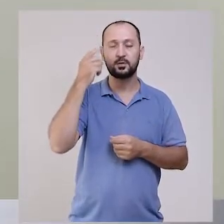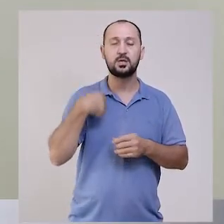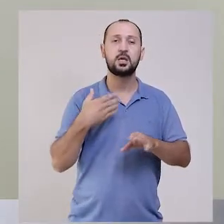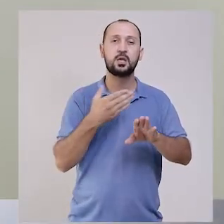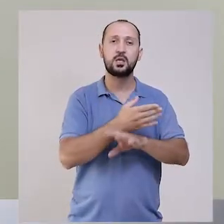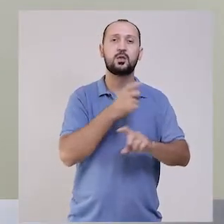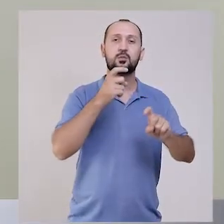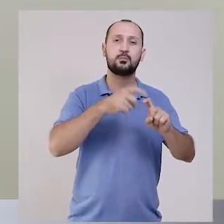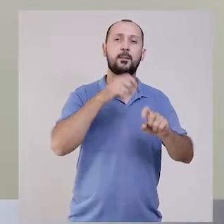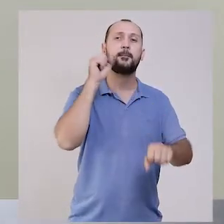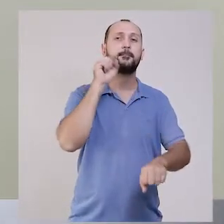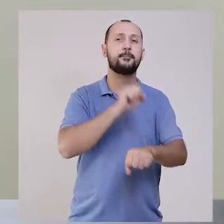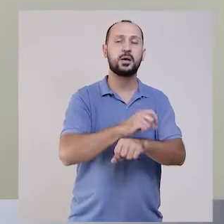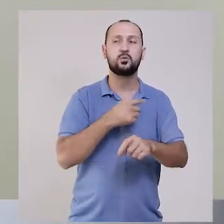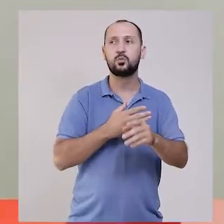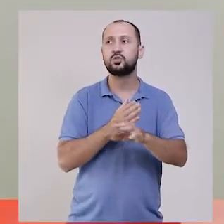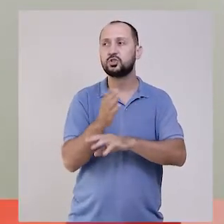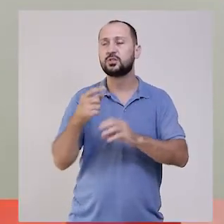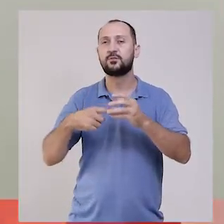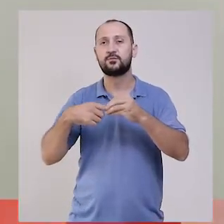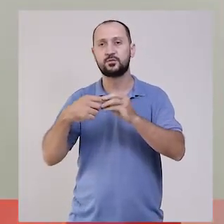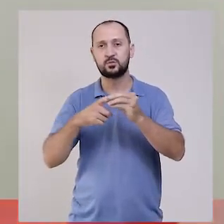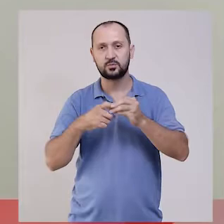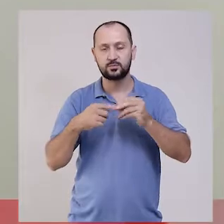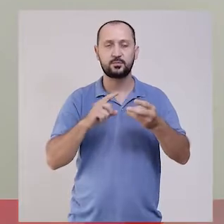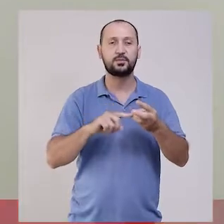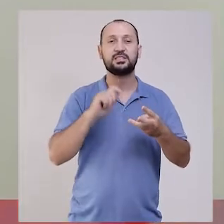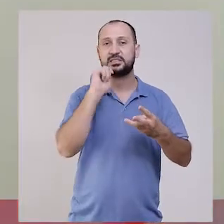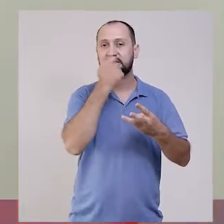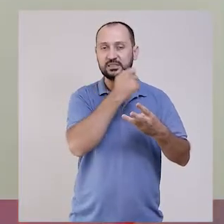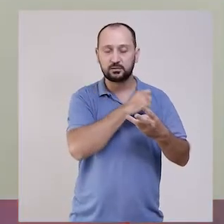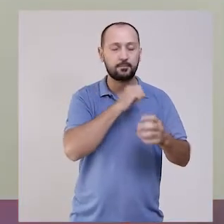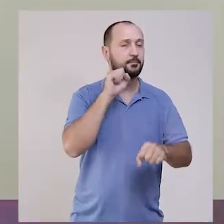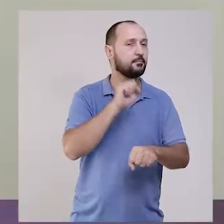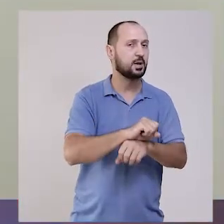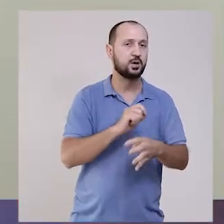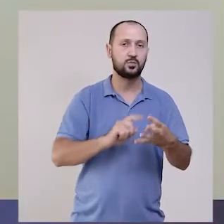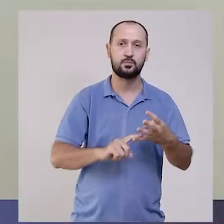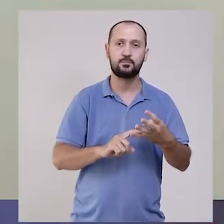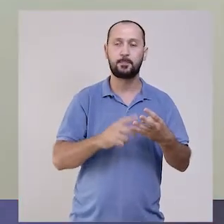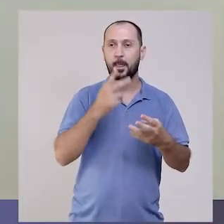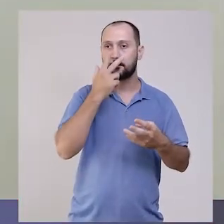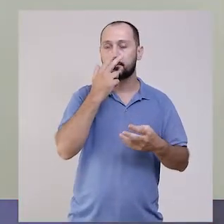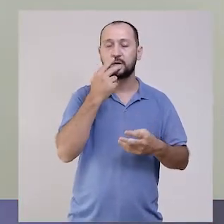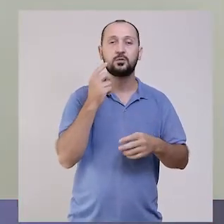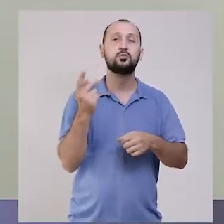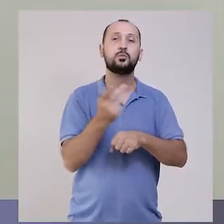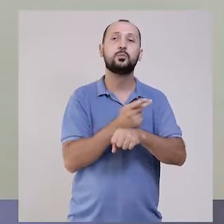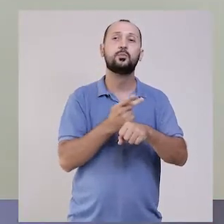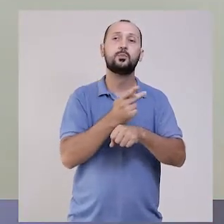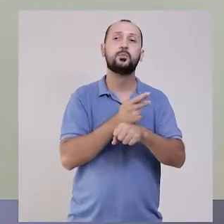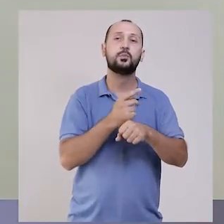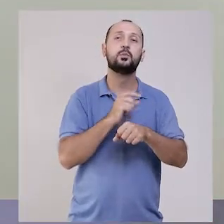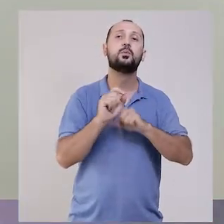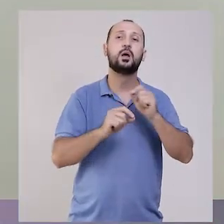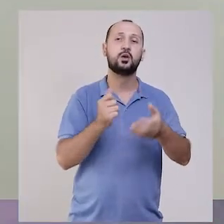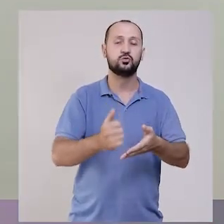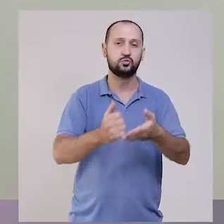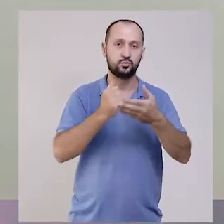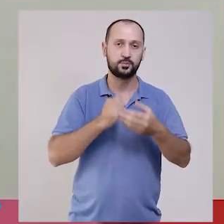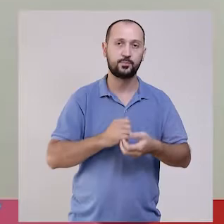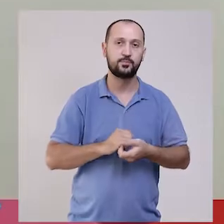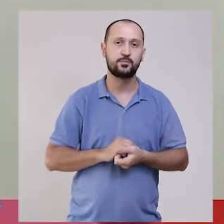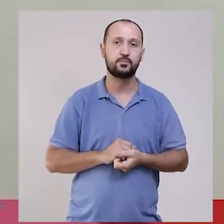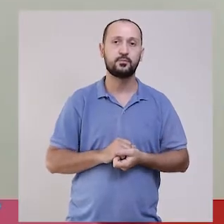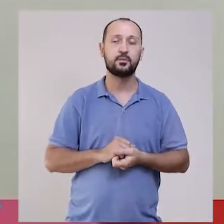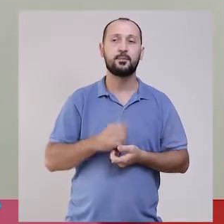ao fisioterapeuta, deixaram de ir ao dentista, enfim, deixaram de procurar profissionais para melhorar a